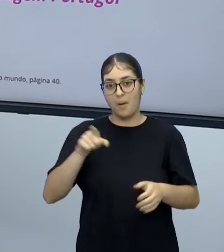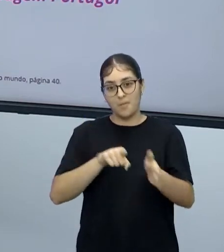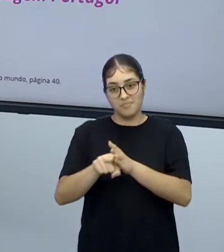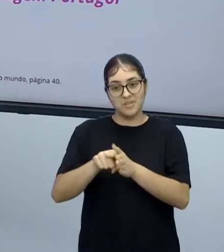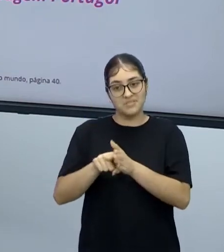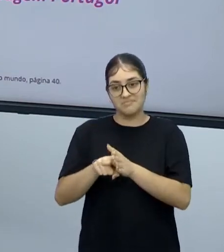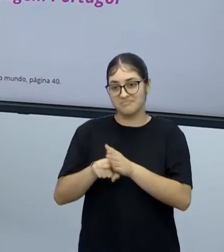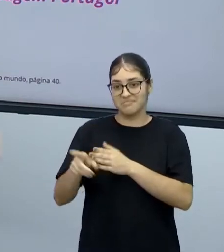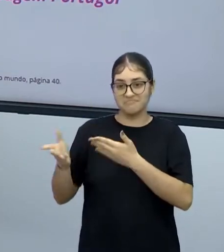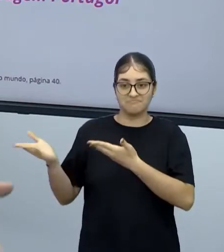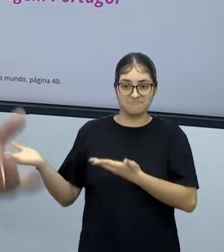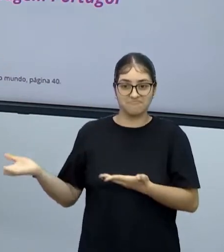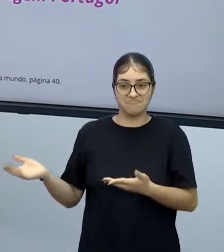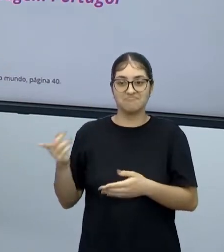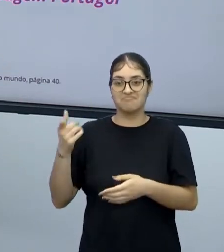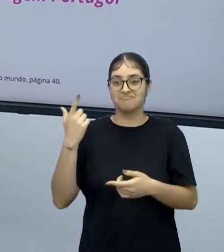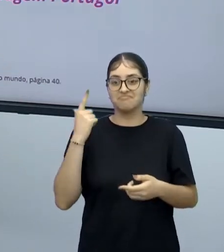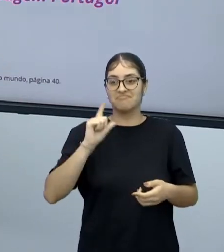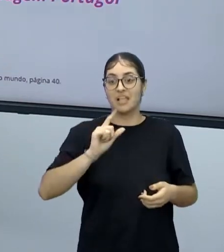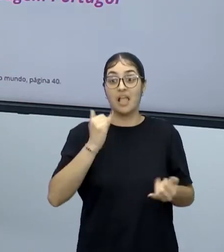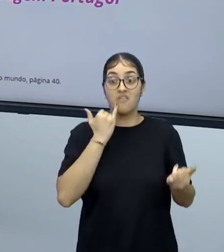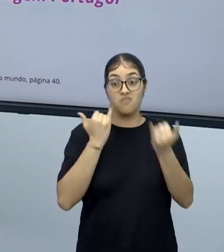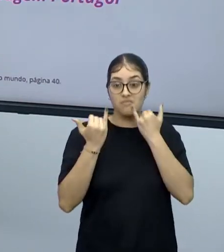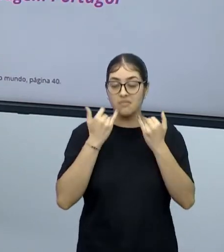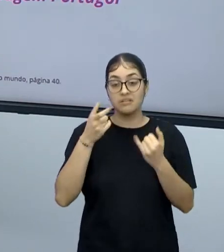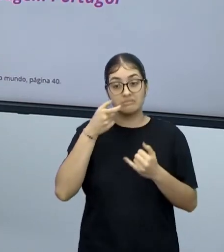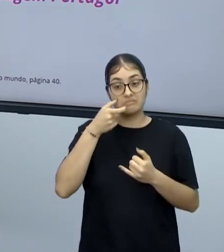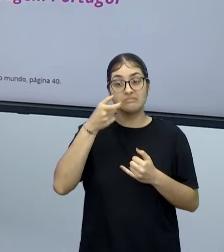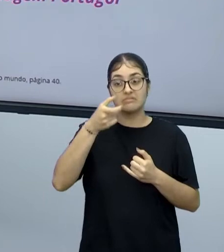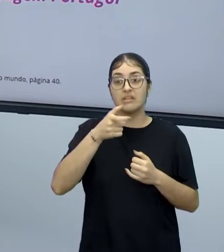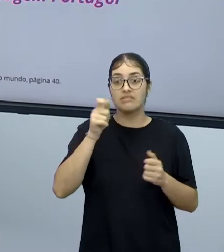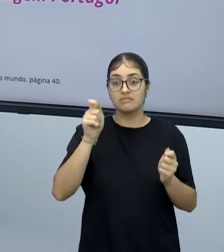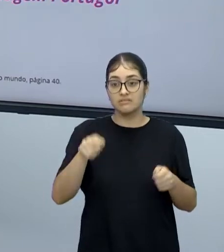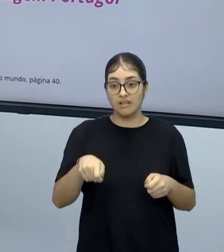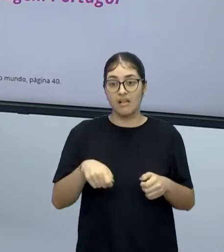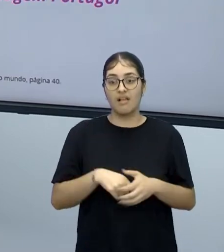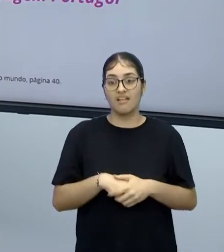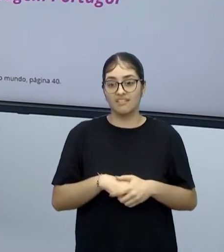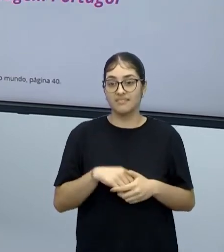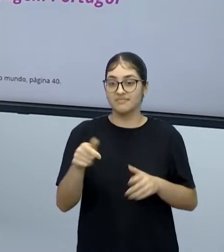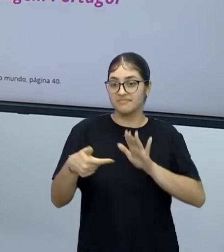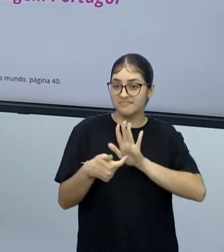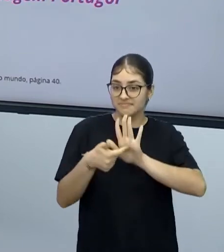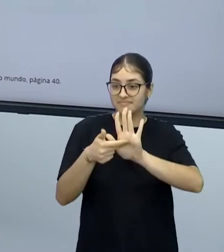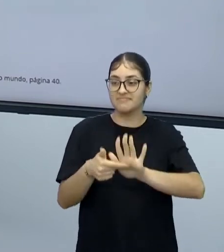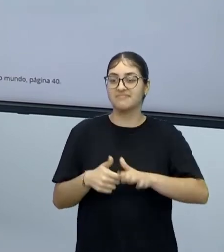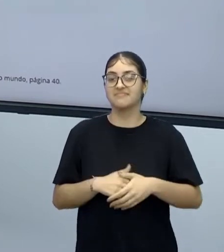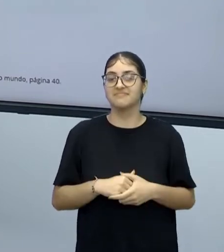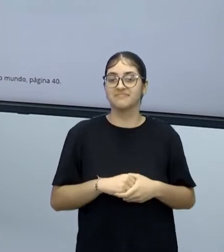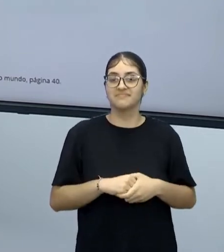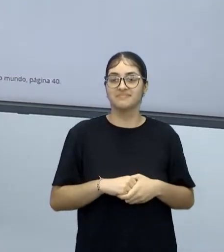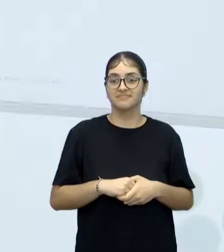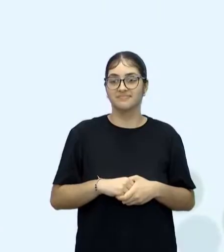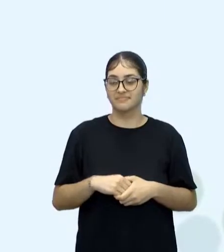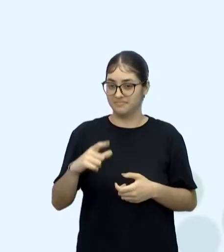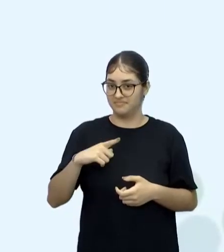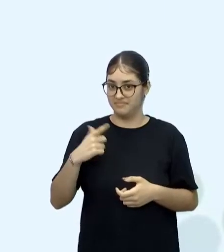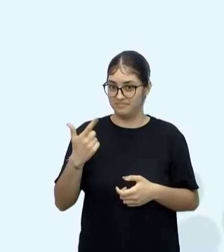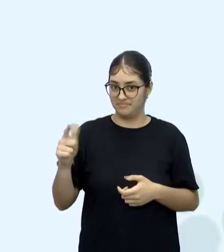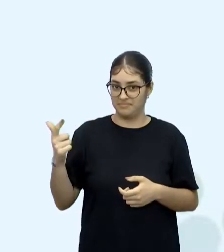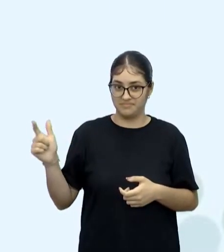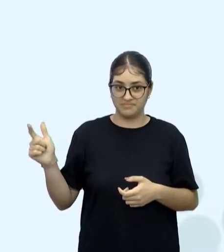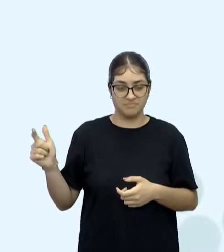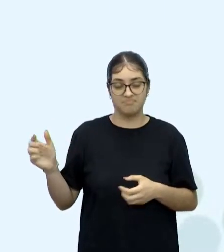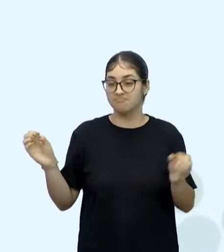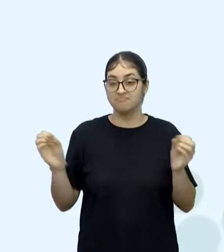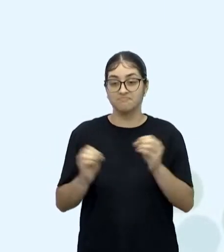pesquisa aí para poder informar. Então já é uma informação interessante para ser passado durante sua apresentação. Tem mais alguma coisa aí? Não tem